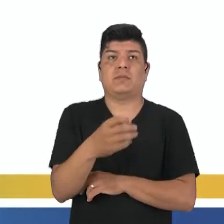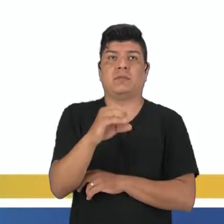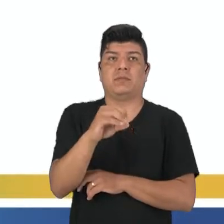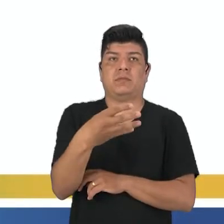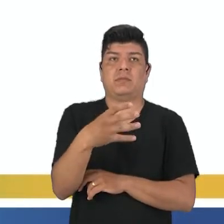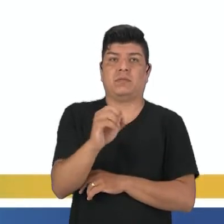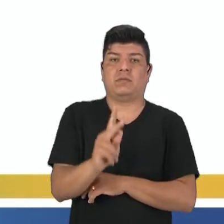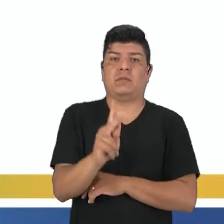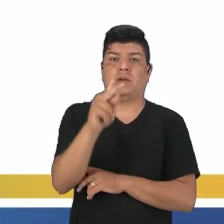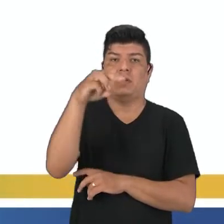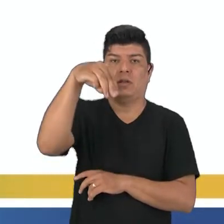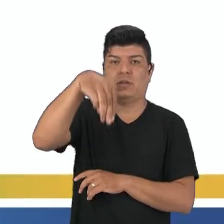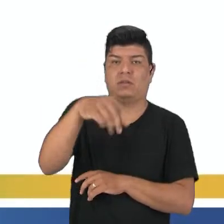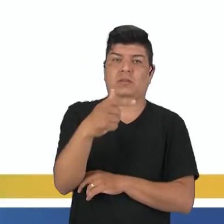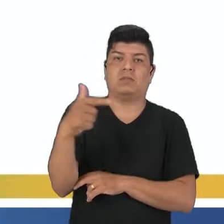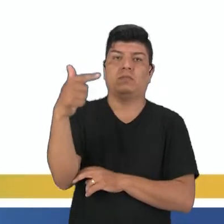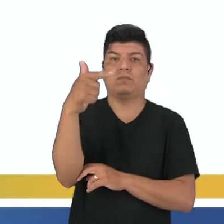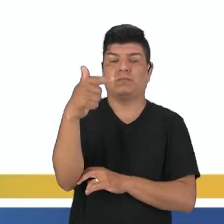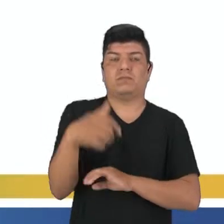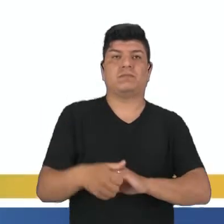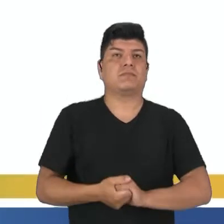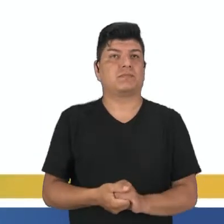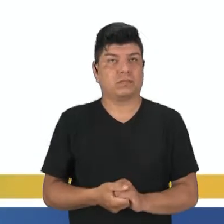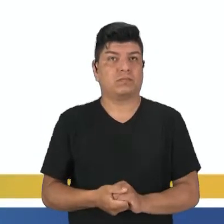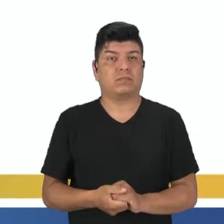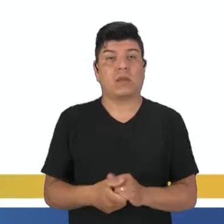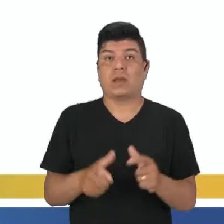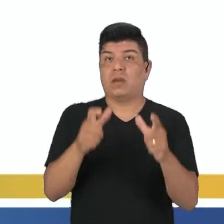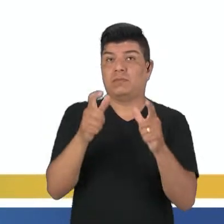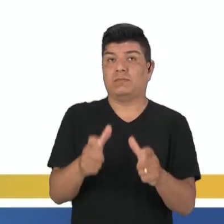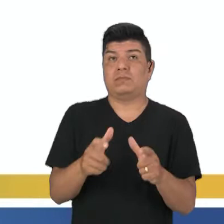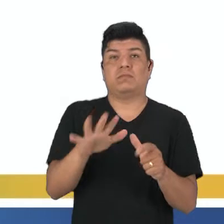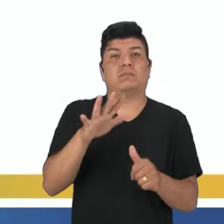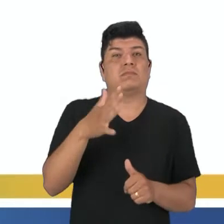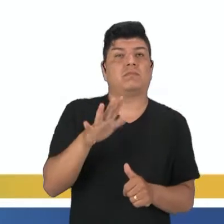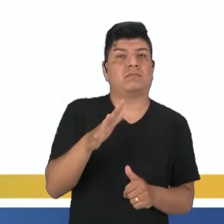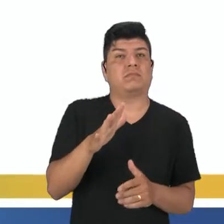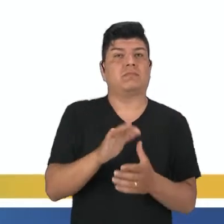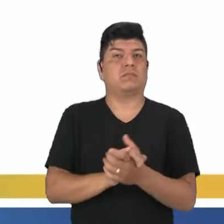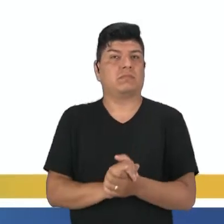164.123.040 quilômetros quadrados. Essa área corresponde